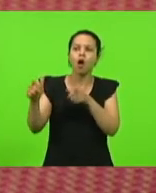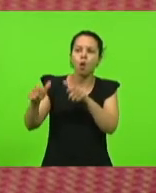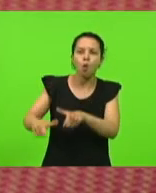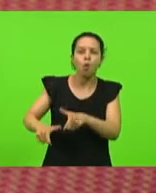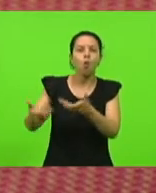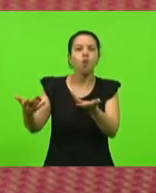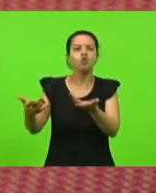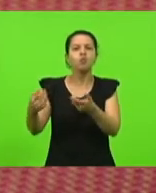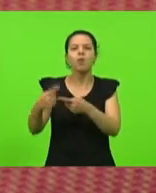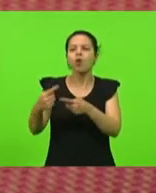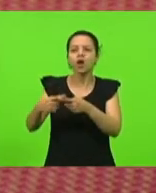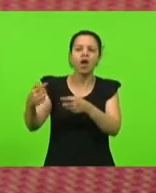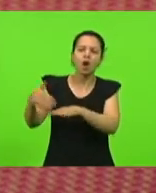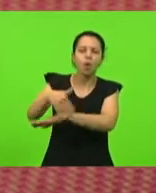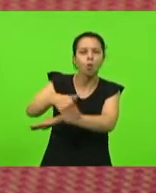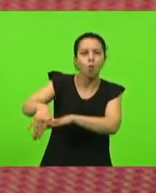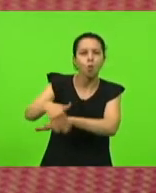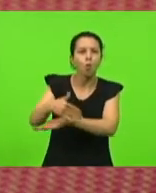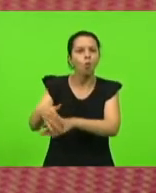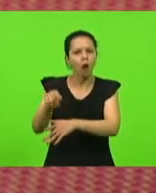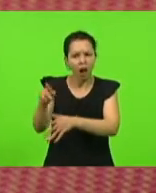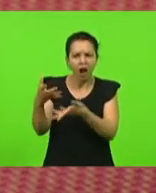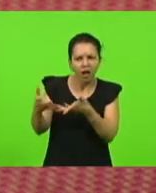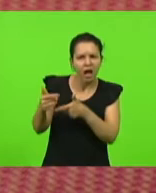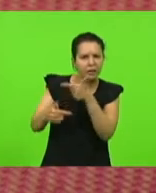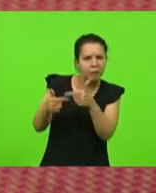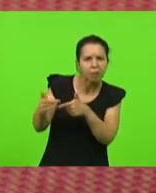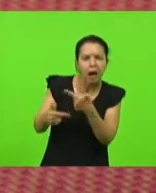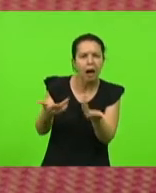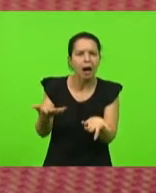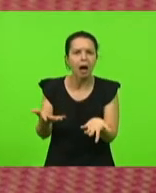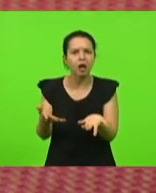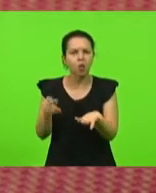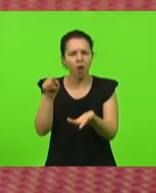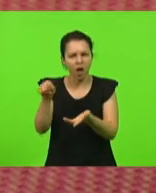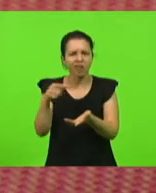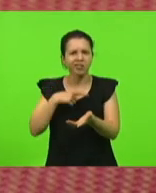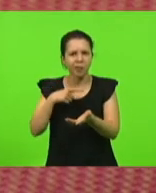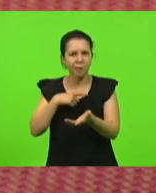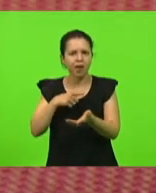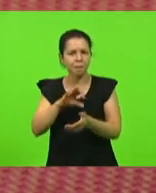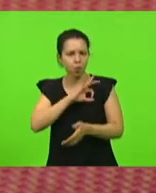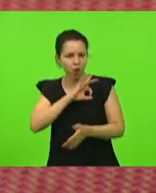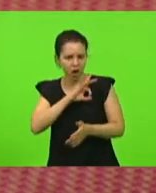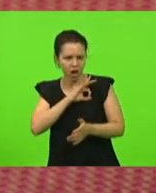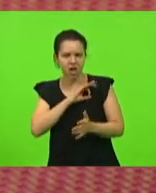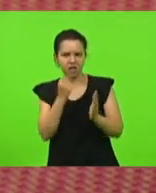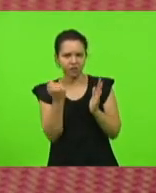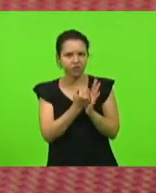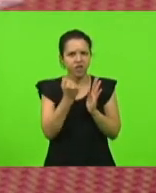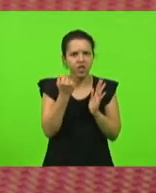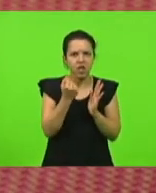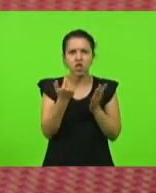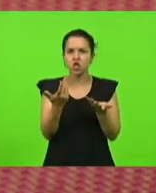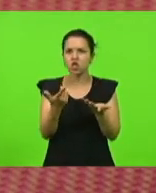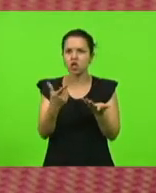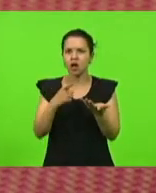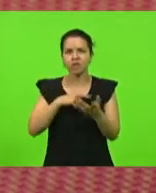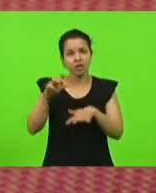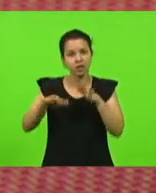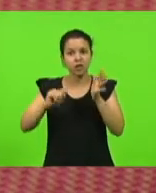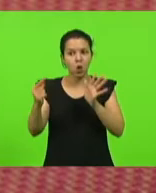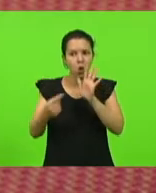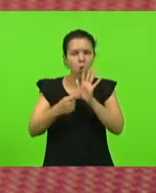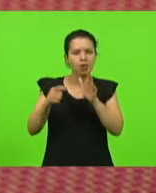se ali tem pessoas procuradas, tem aquelas denúncias que uma cidade leva para outra. Com